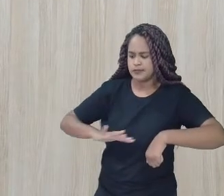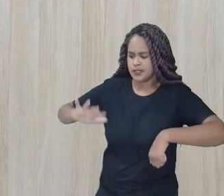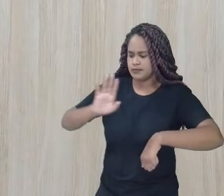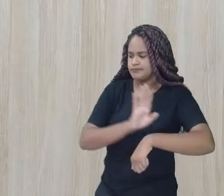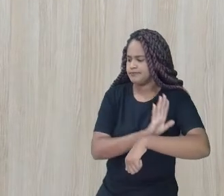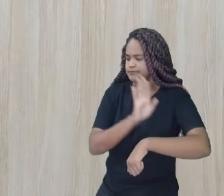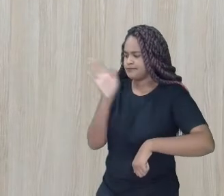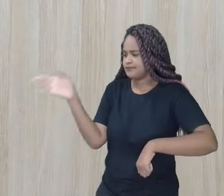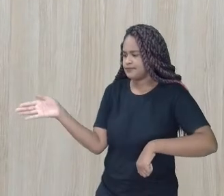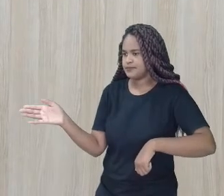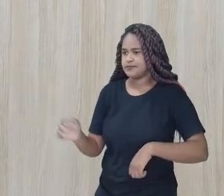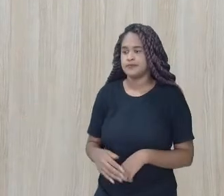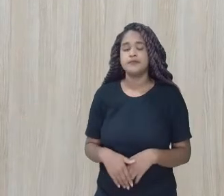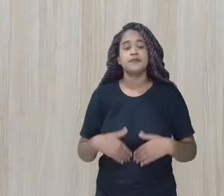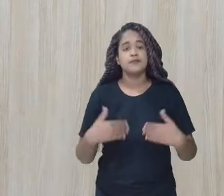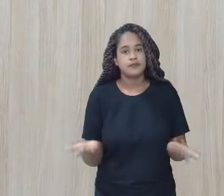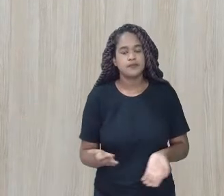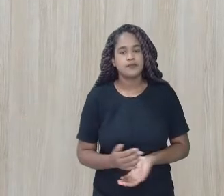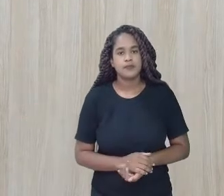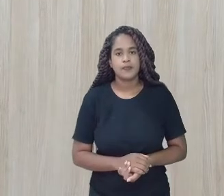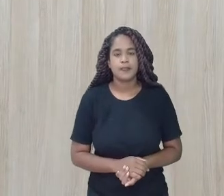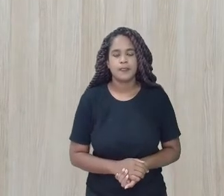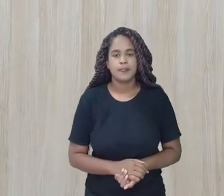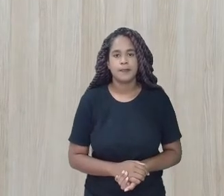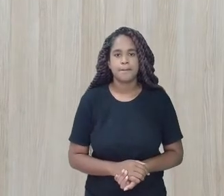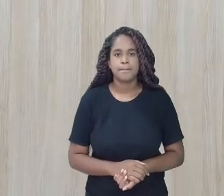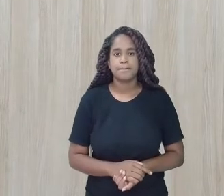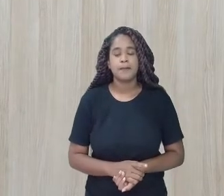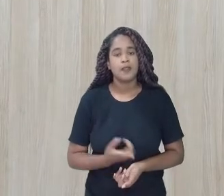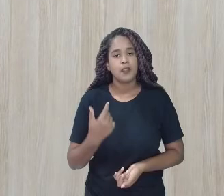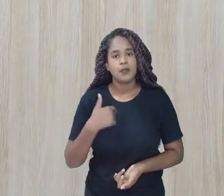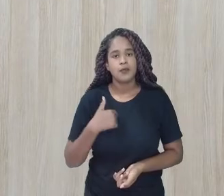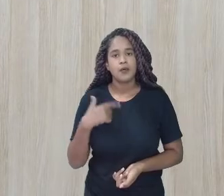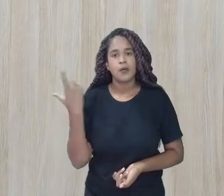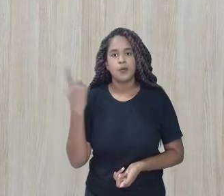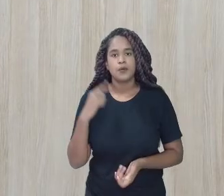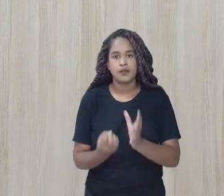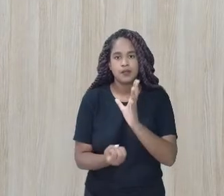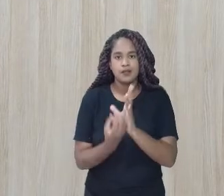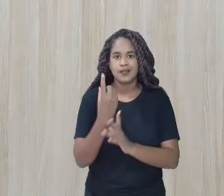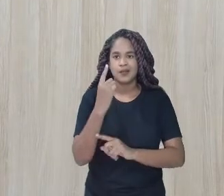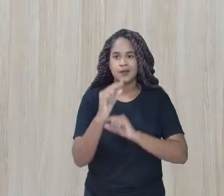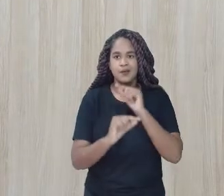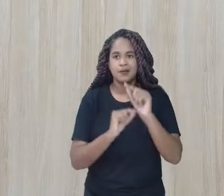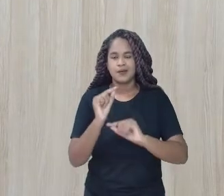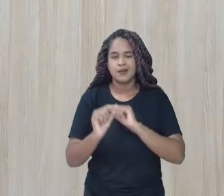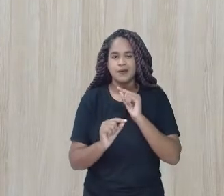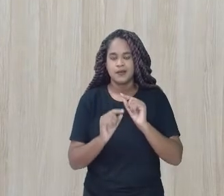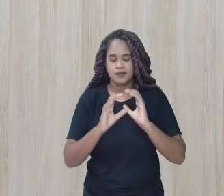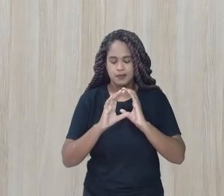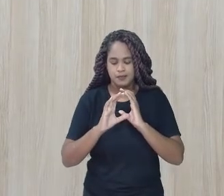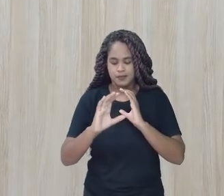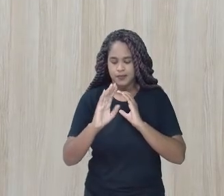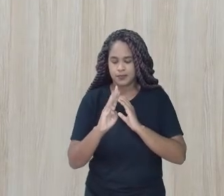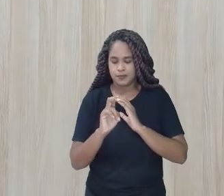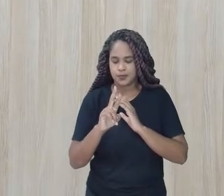estão dobradinhos. Então, nesse momento em que eu dobro, eu crio o buraco de minhoca e é por